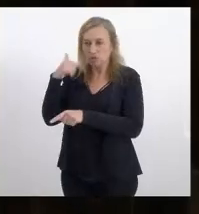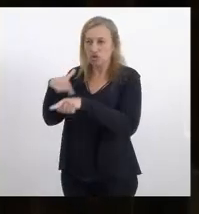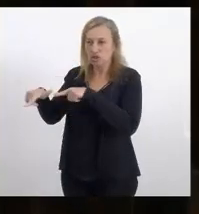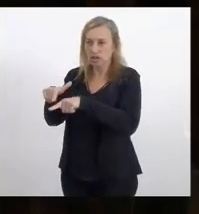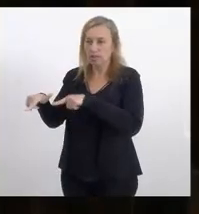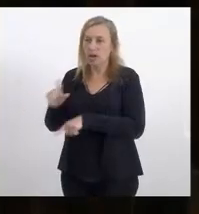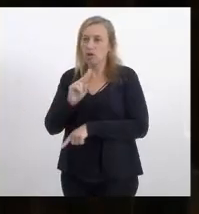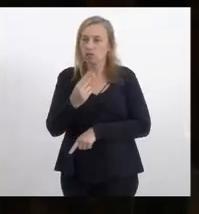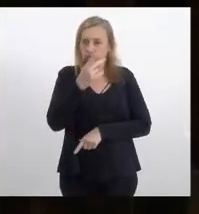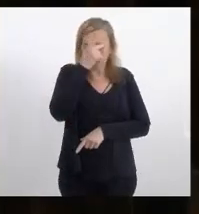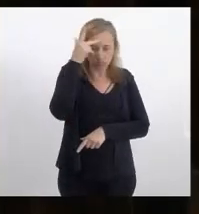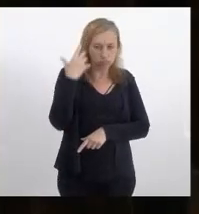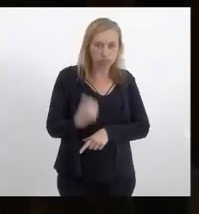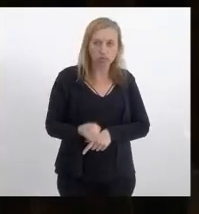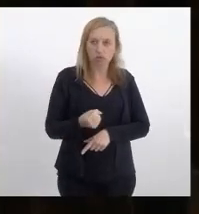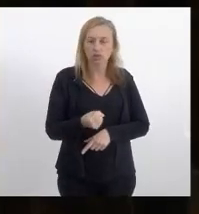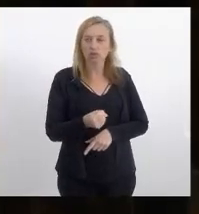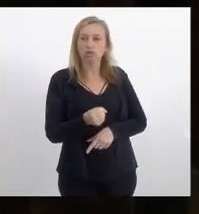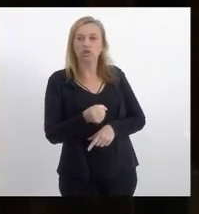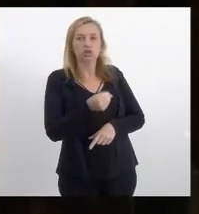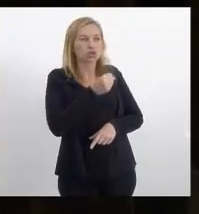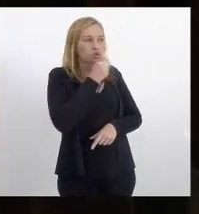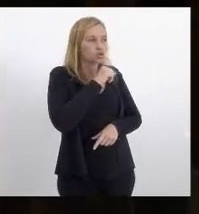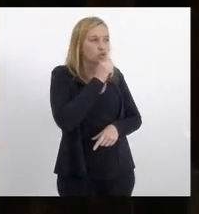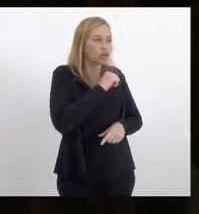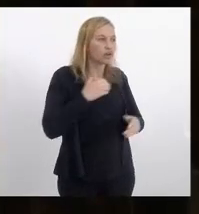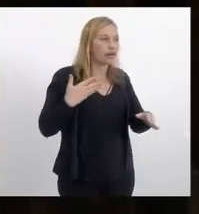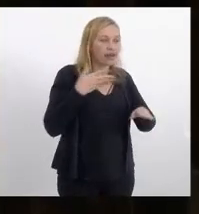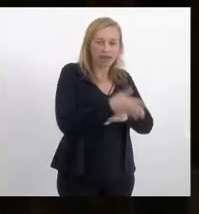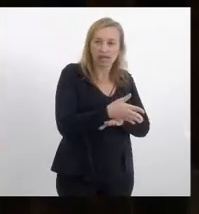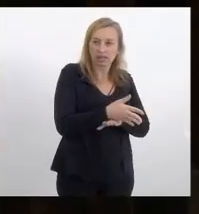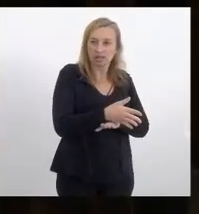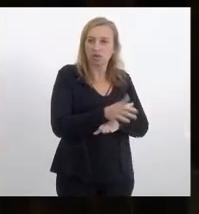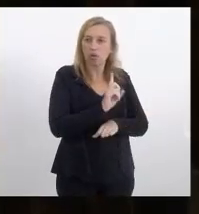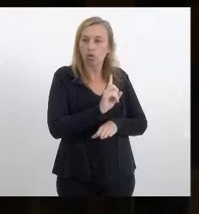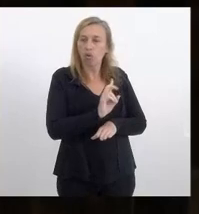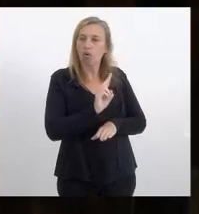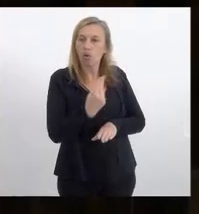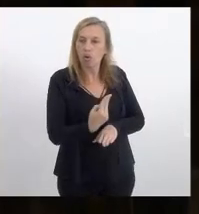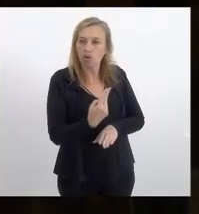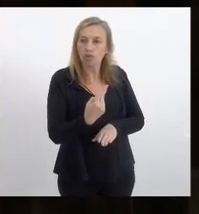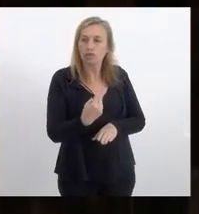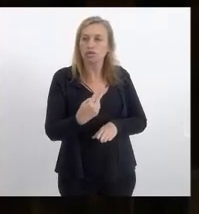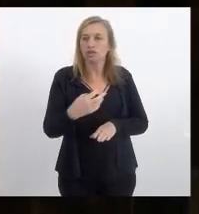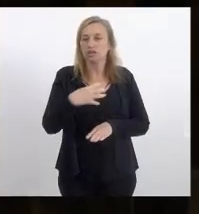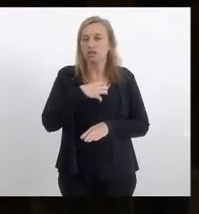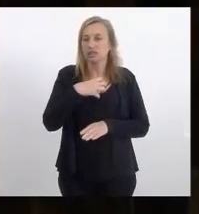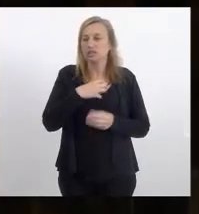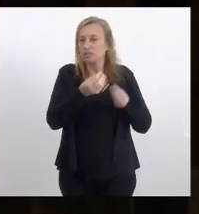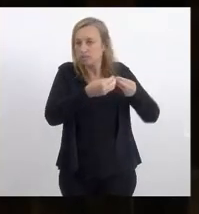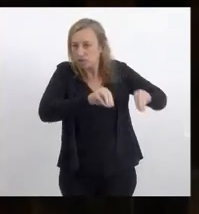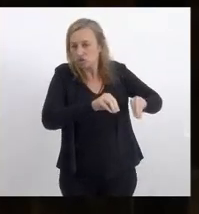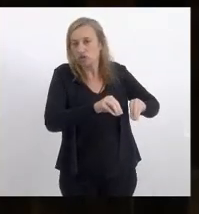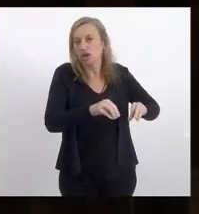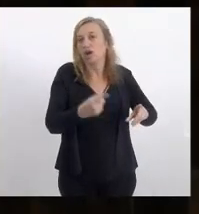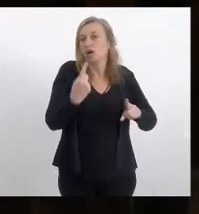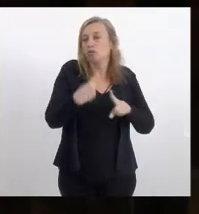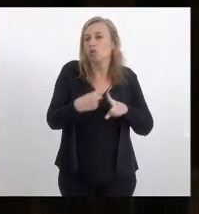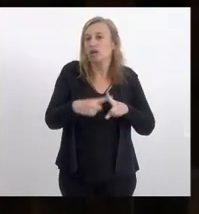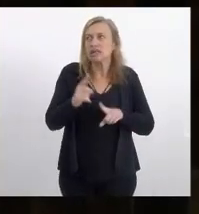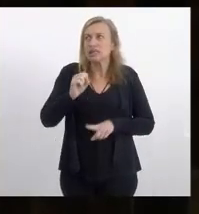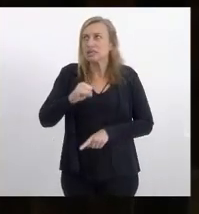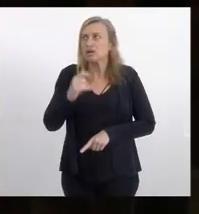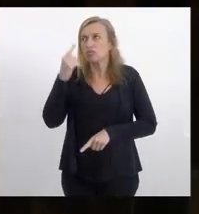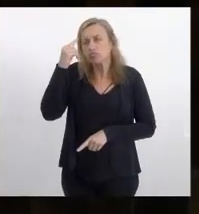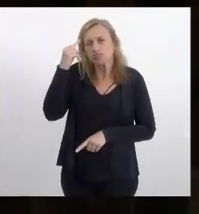pensionistas e veteranos entram nisso ou os ativos vão sentir totalmente prejudicado porque se eu não